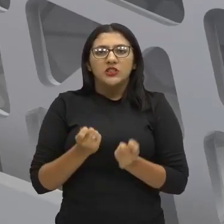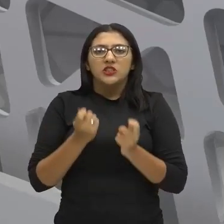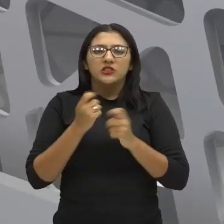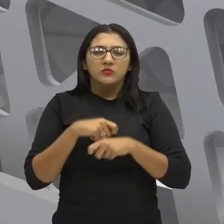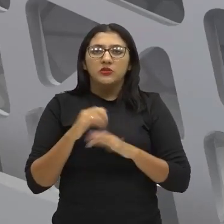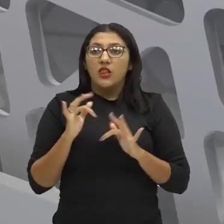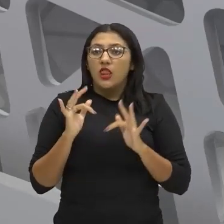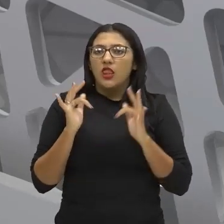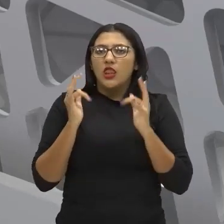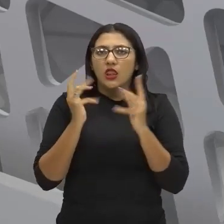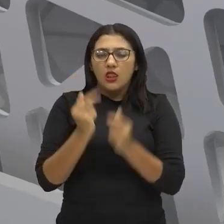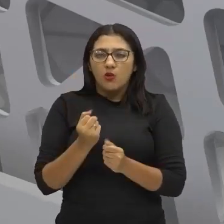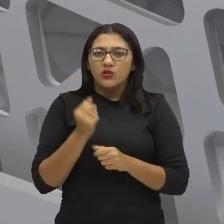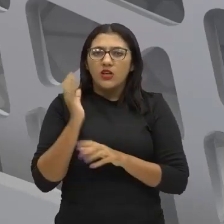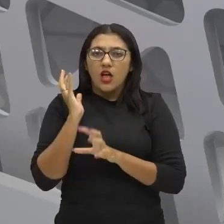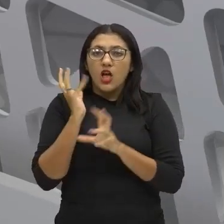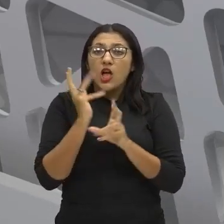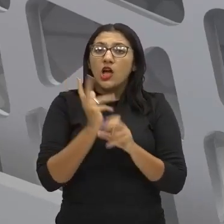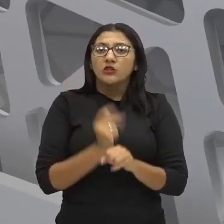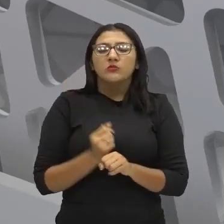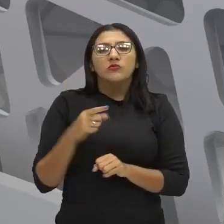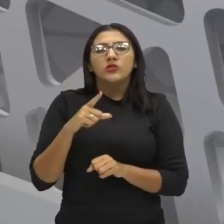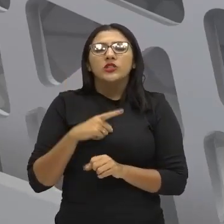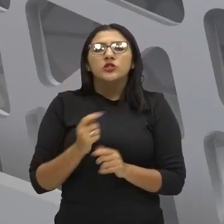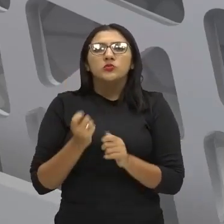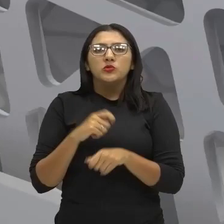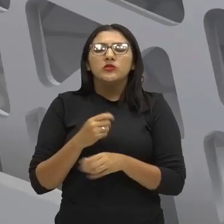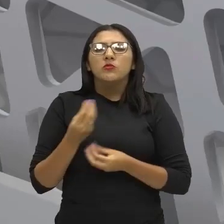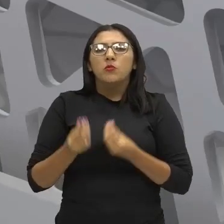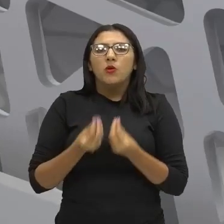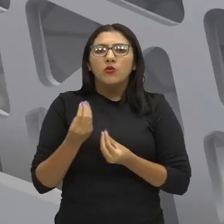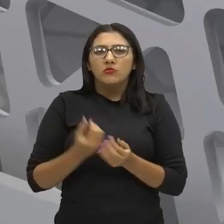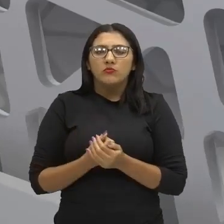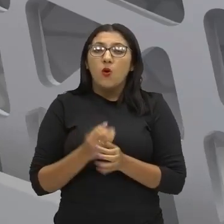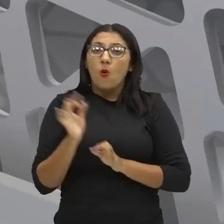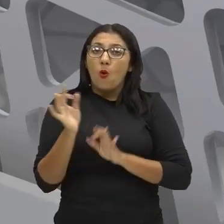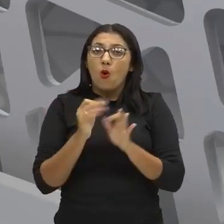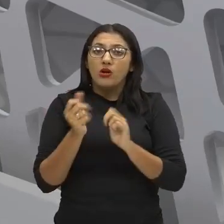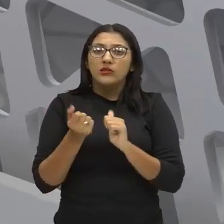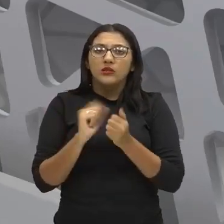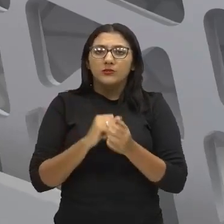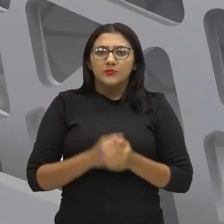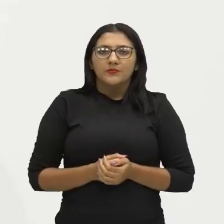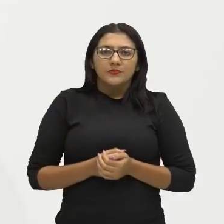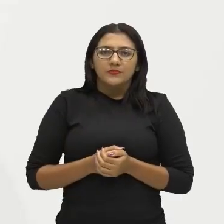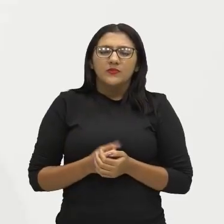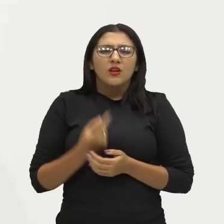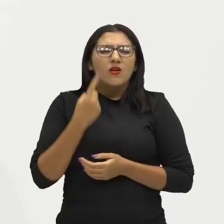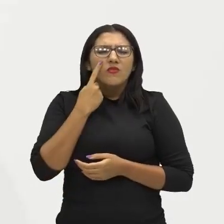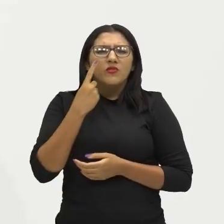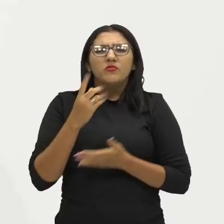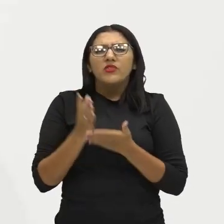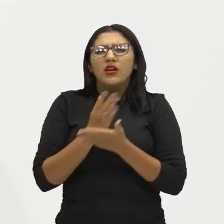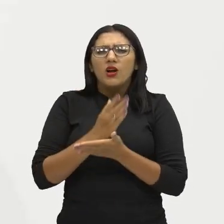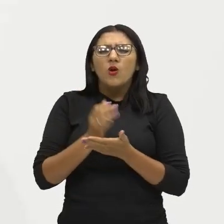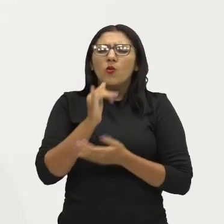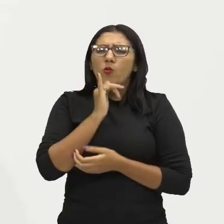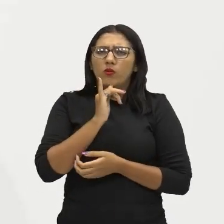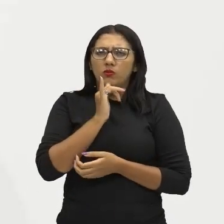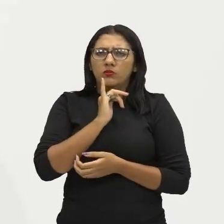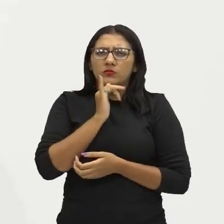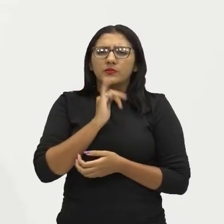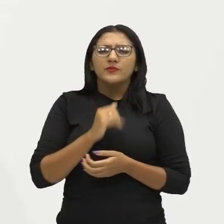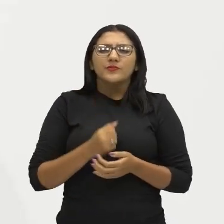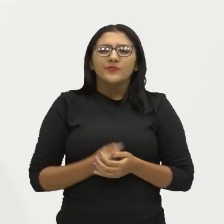em tudo, porque você pode fazer o quê? Você pode modelar. Então, vamos ver alguns exemplos de modelagem agora?